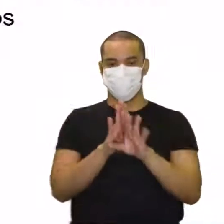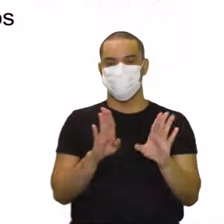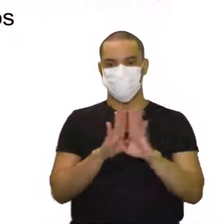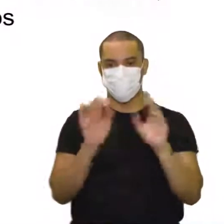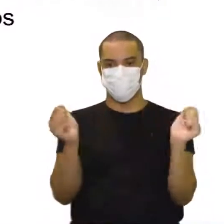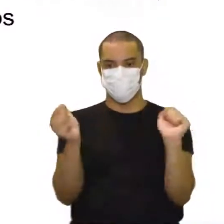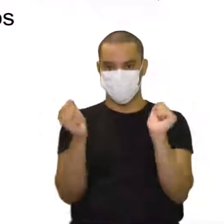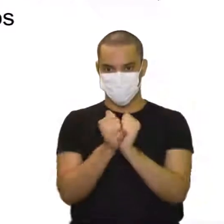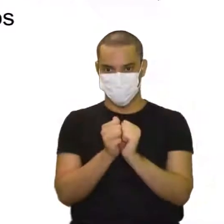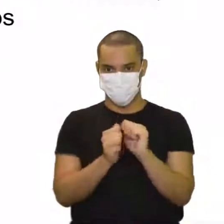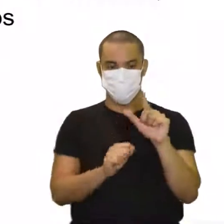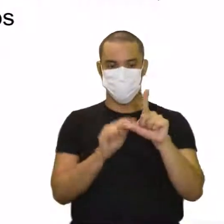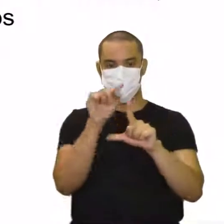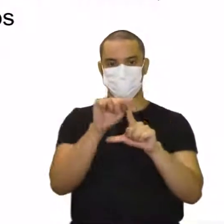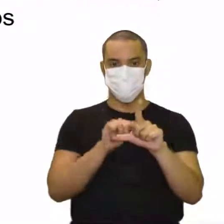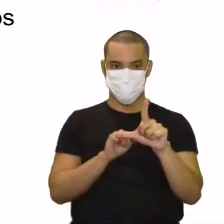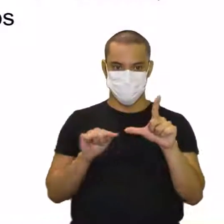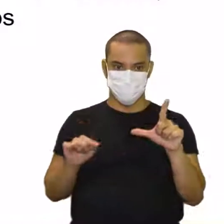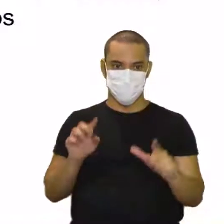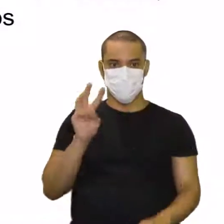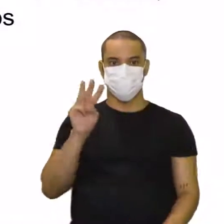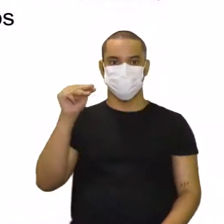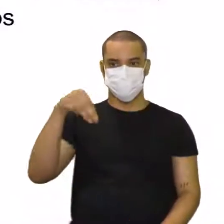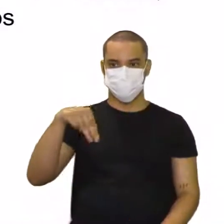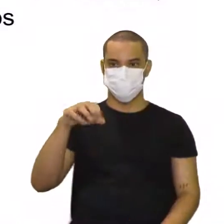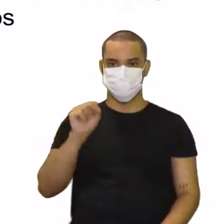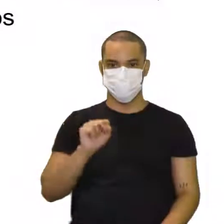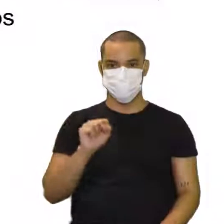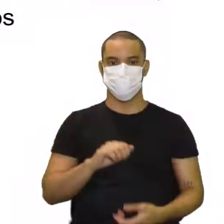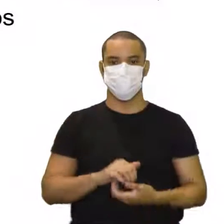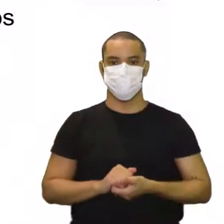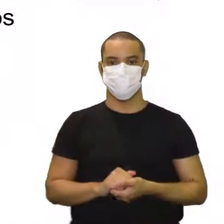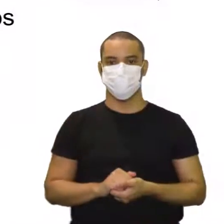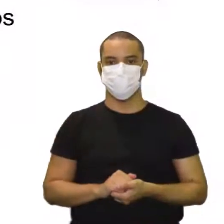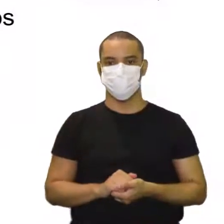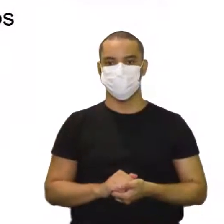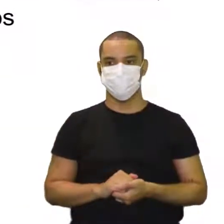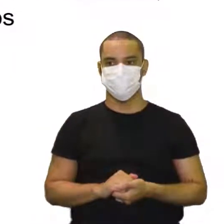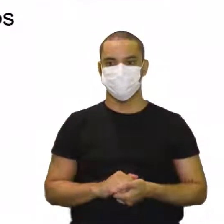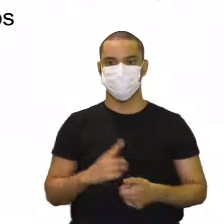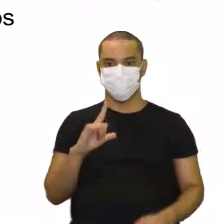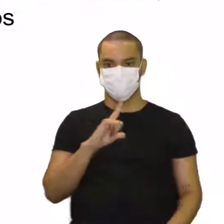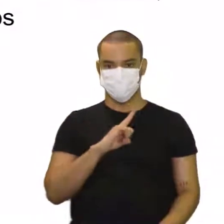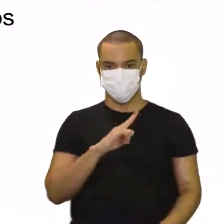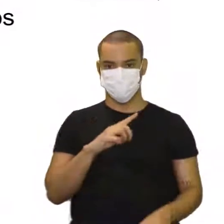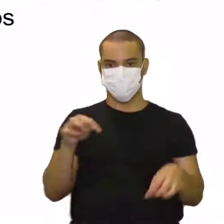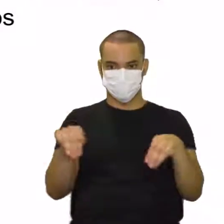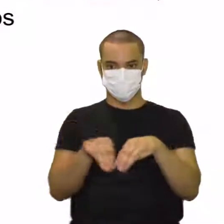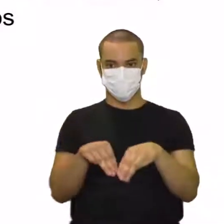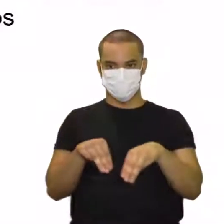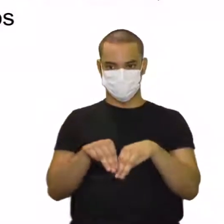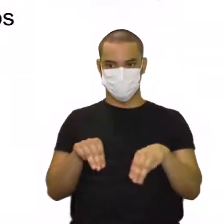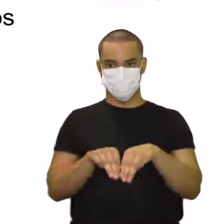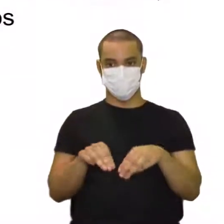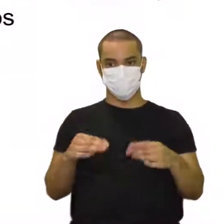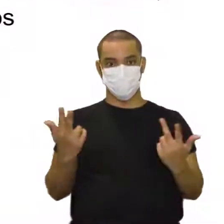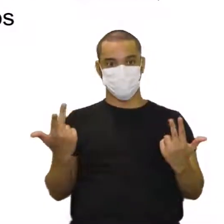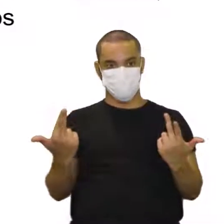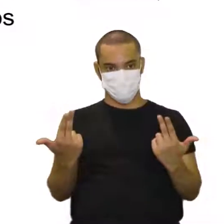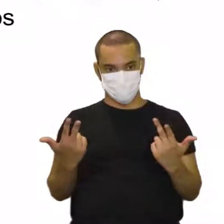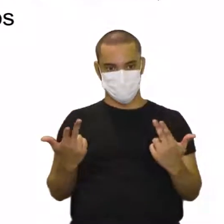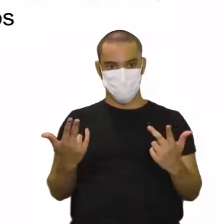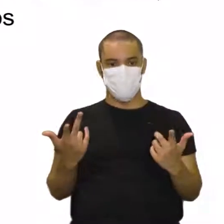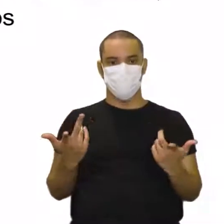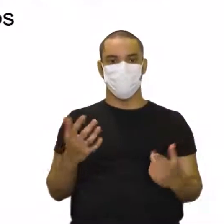com velocidade 3 metros por segundo. Por um campo magnético uniforme de